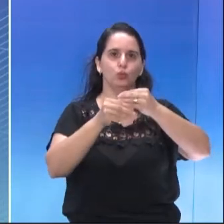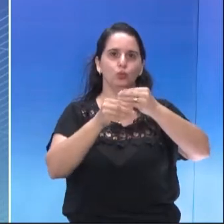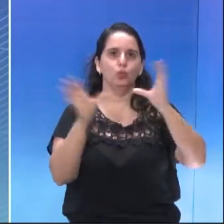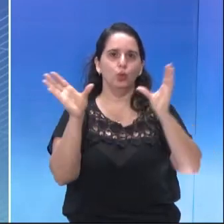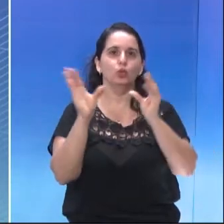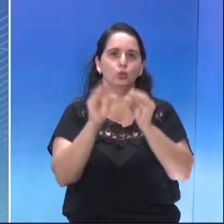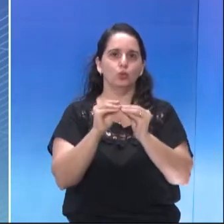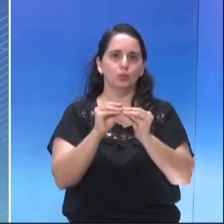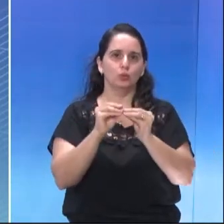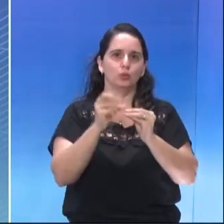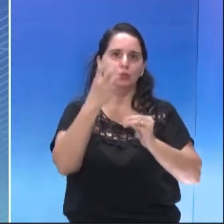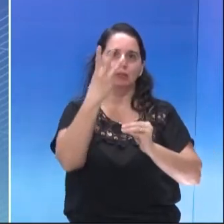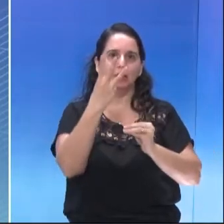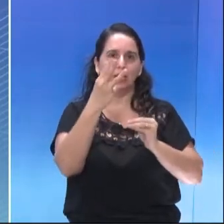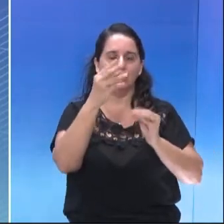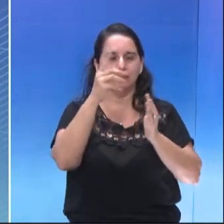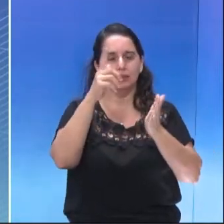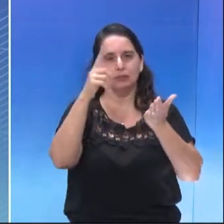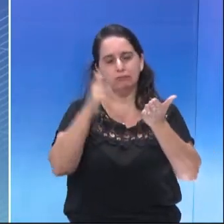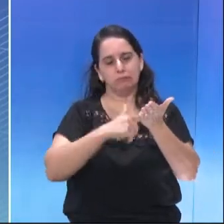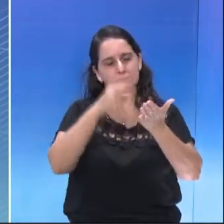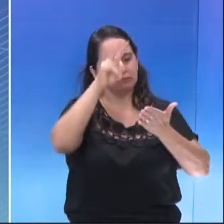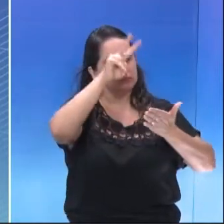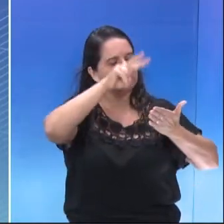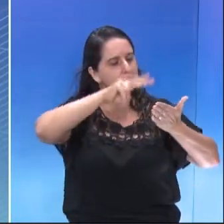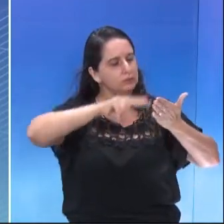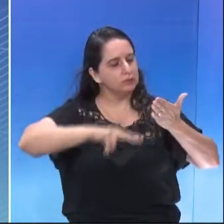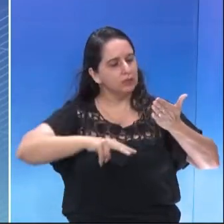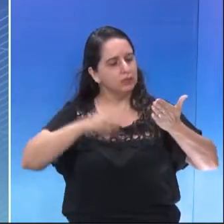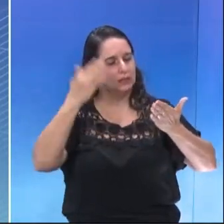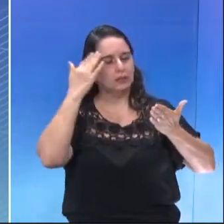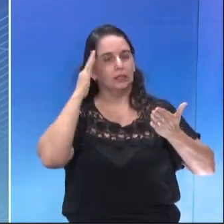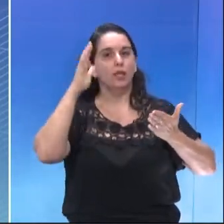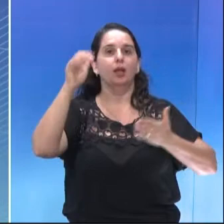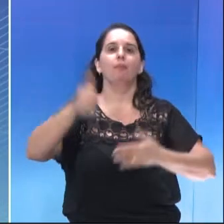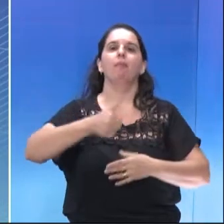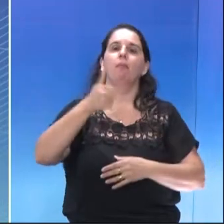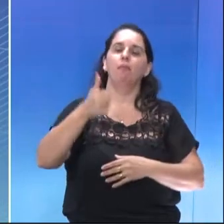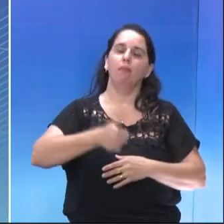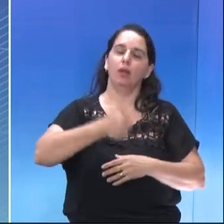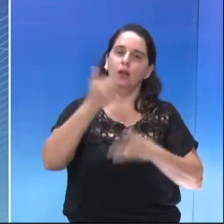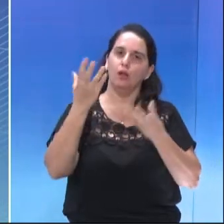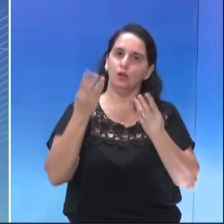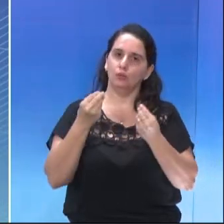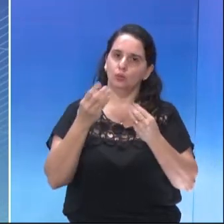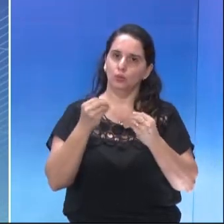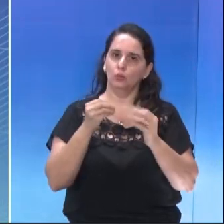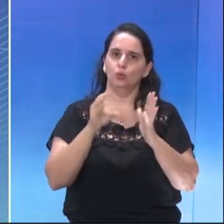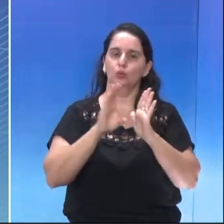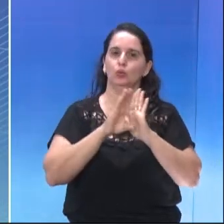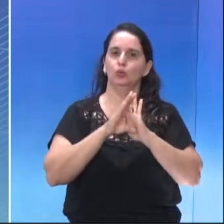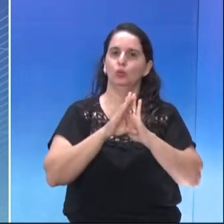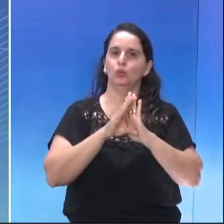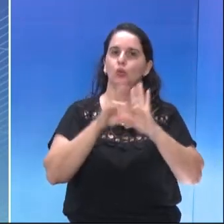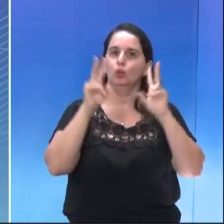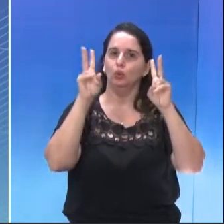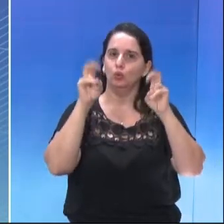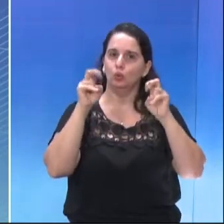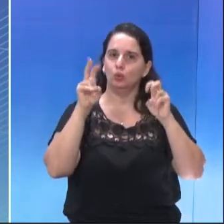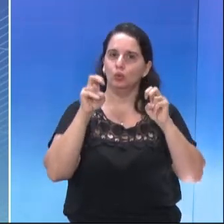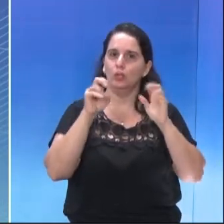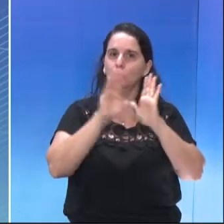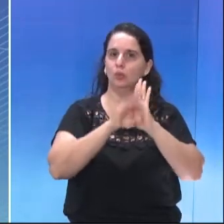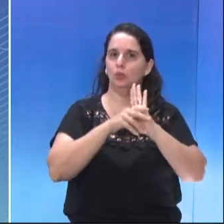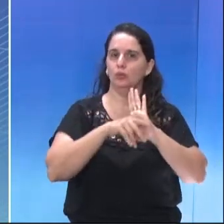direitos individuais do cidadão e vai dar uma lida lá. Isso melhora muito o seu conteúdo, melhora muito aquilo